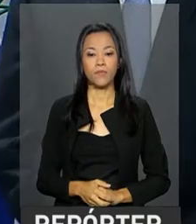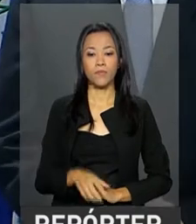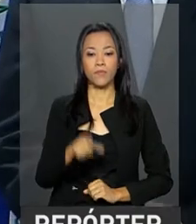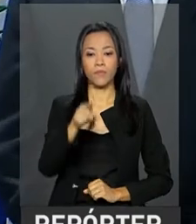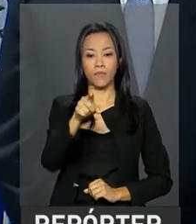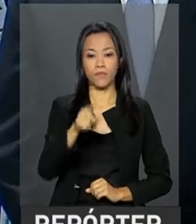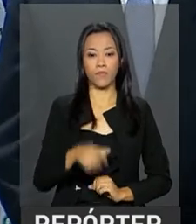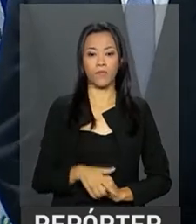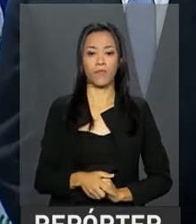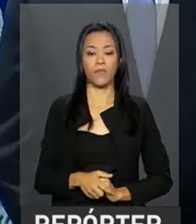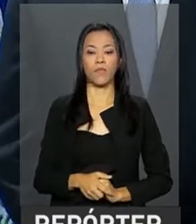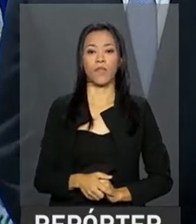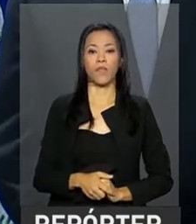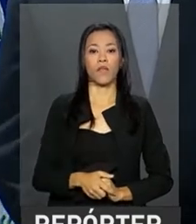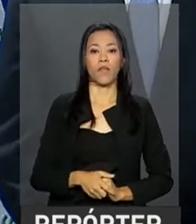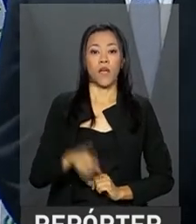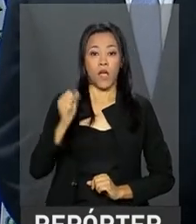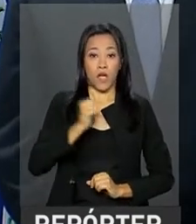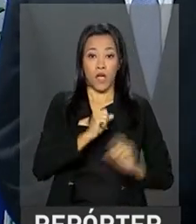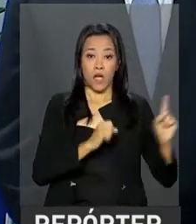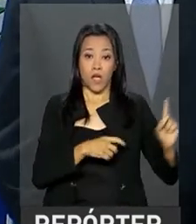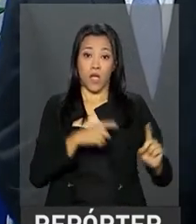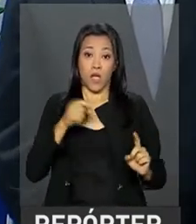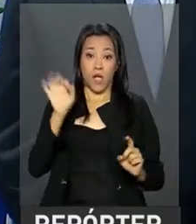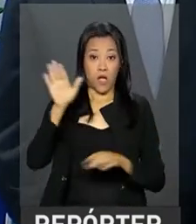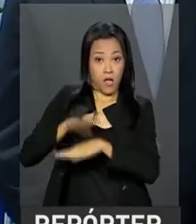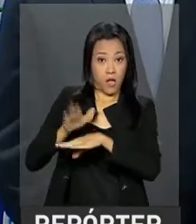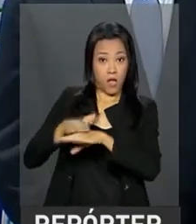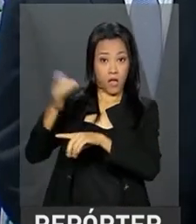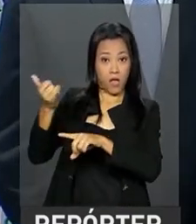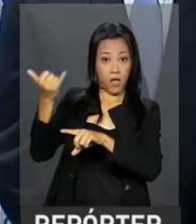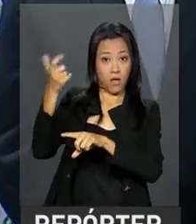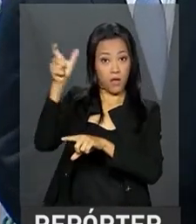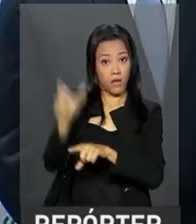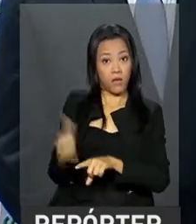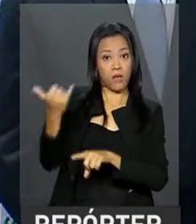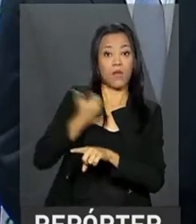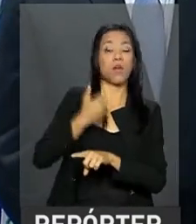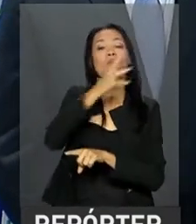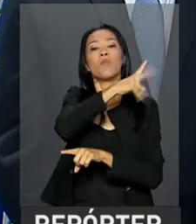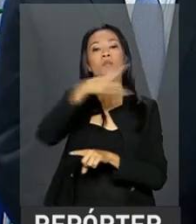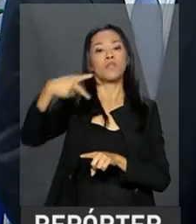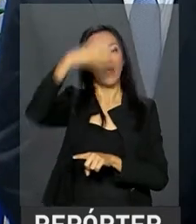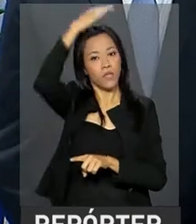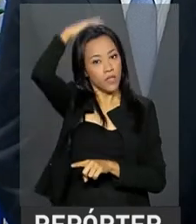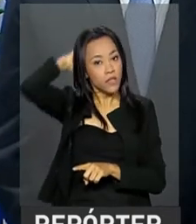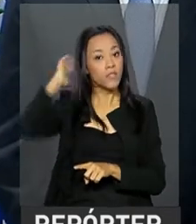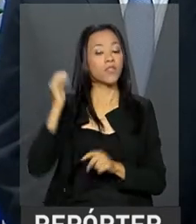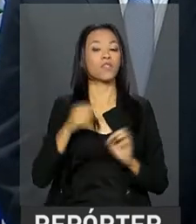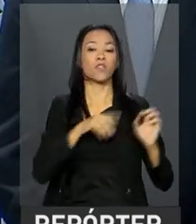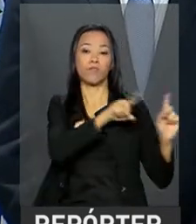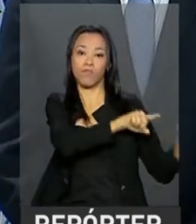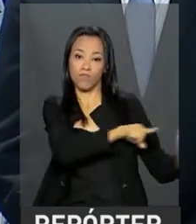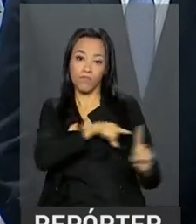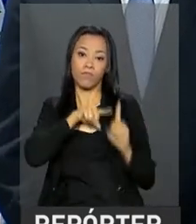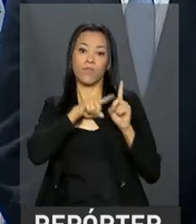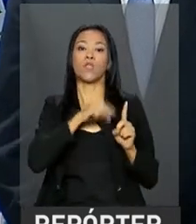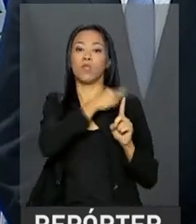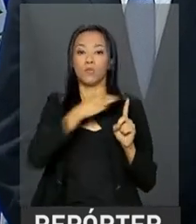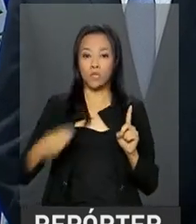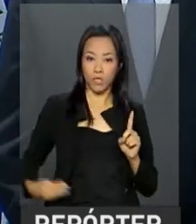Incumbiu-me o senhor presidente da República, em companhia do ministro do Gabinete de Segurança